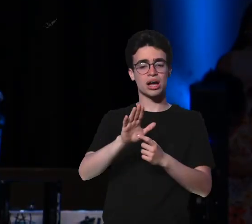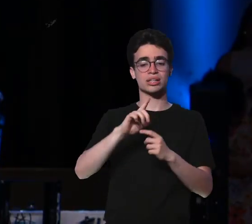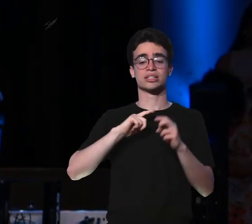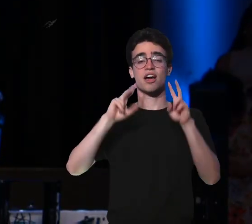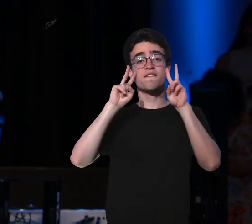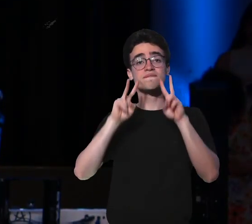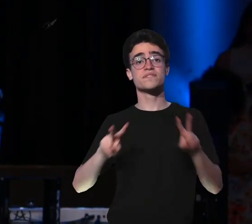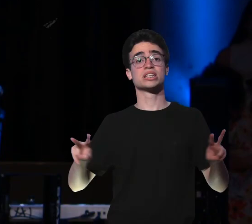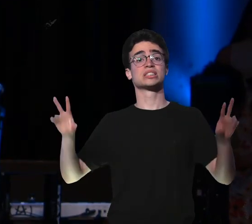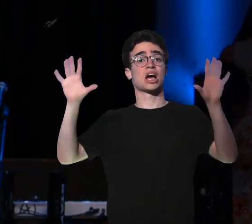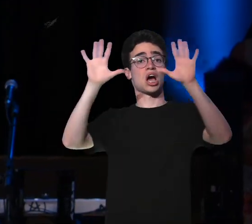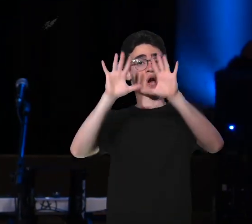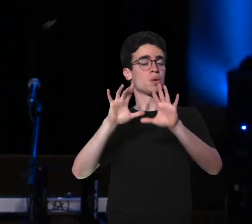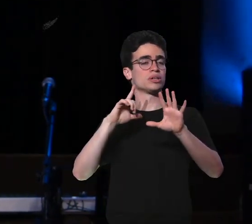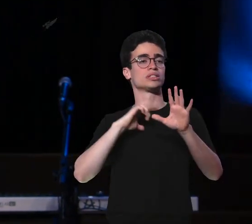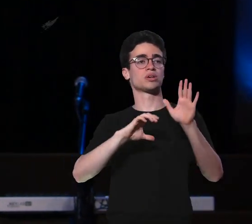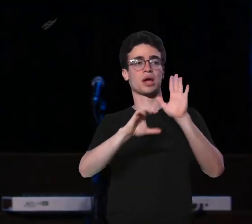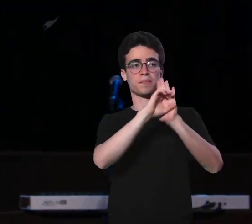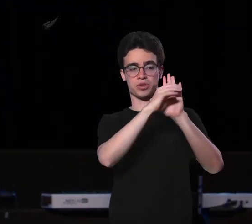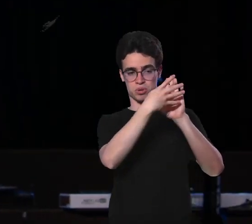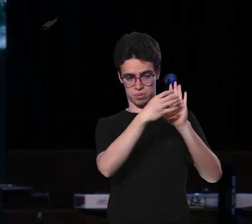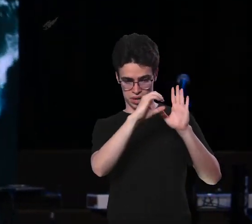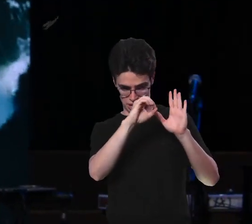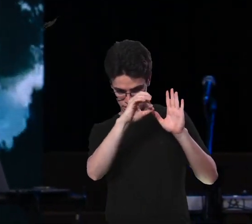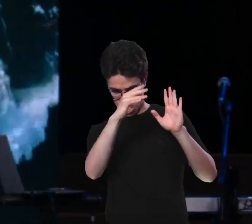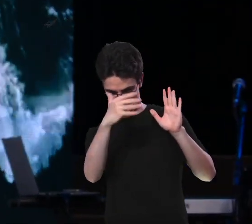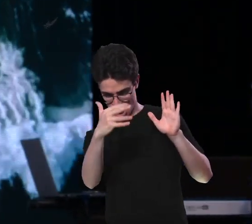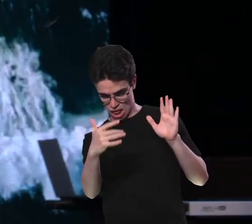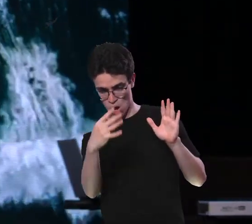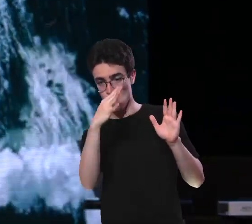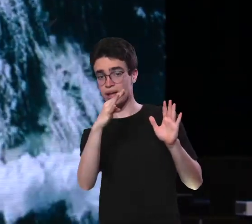40 até o capítulo 48, nós lemos o 47.